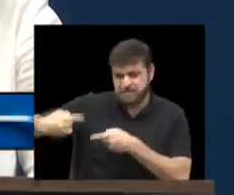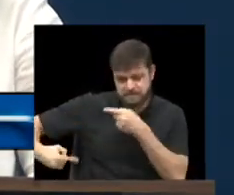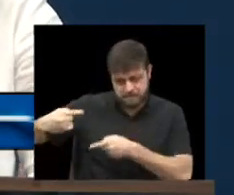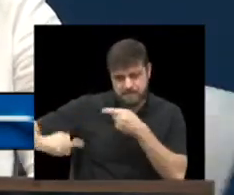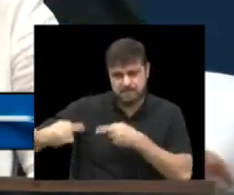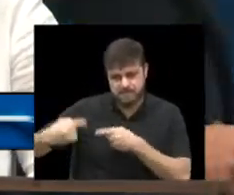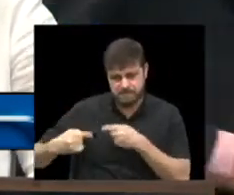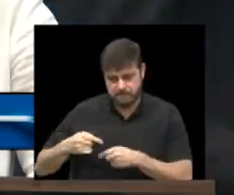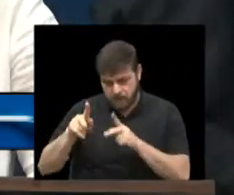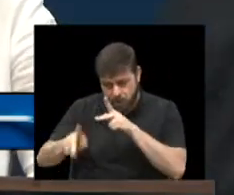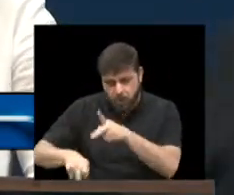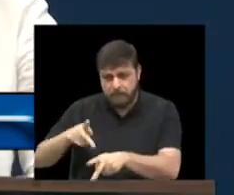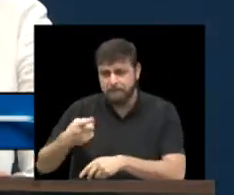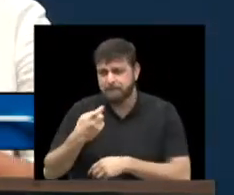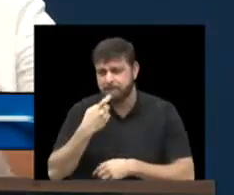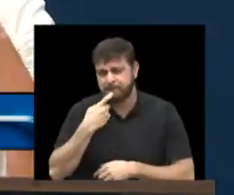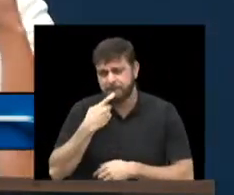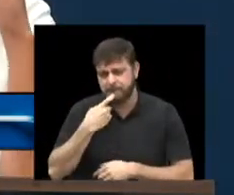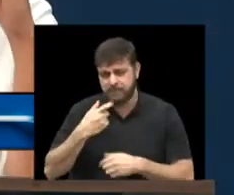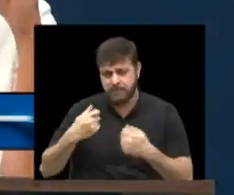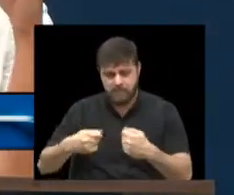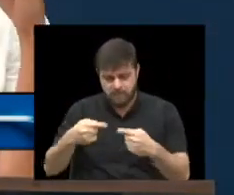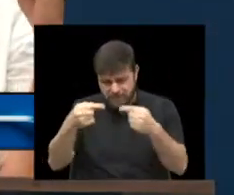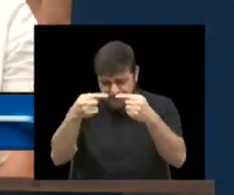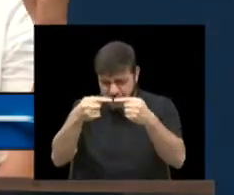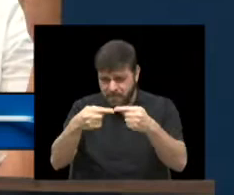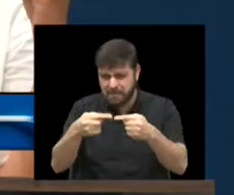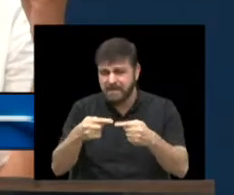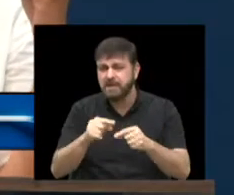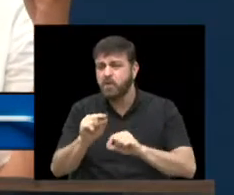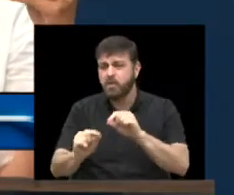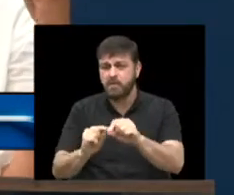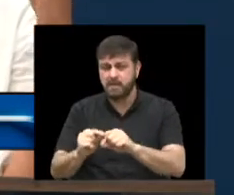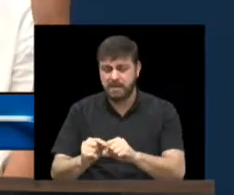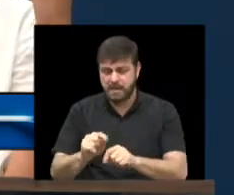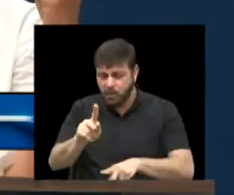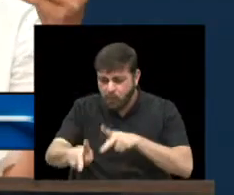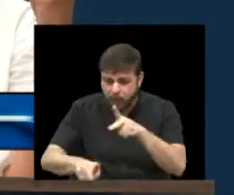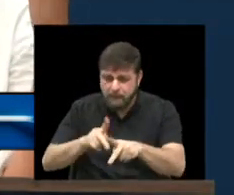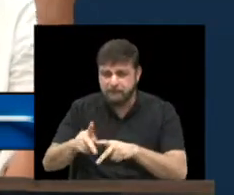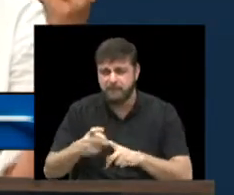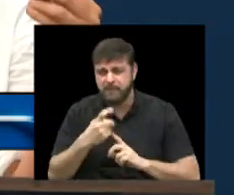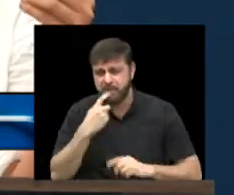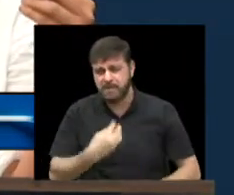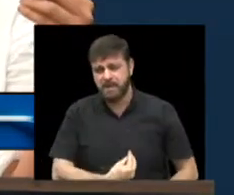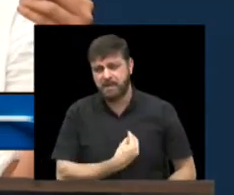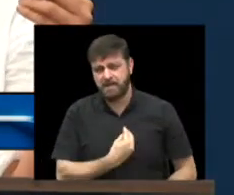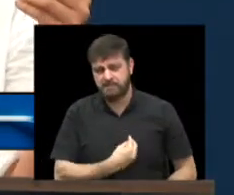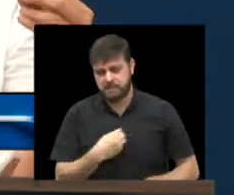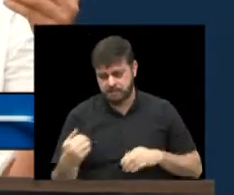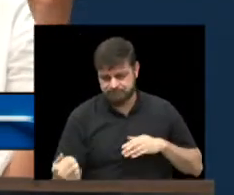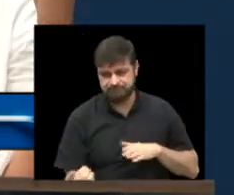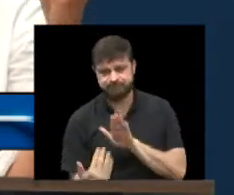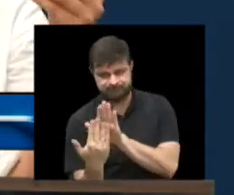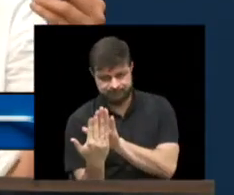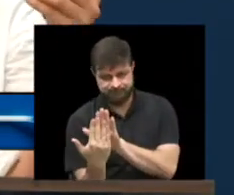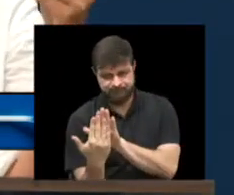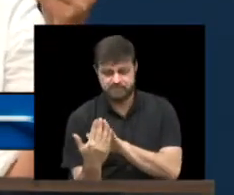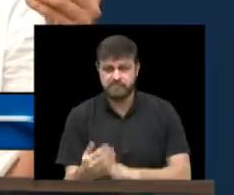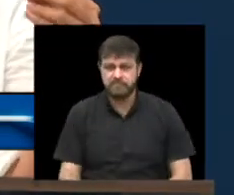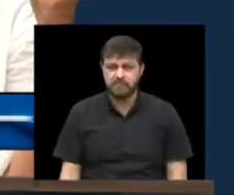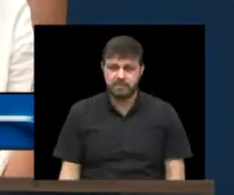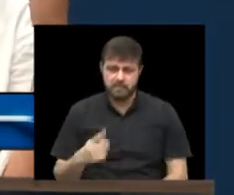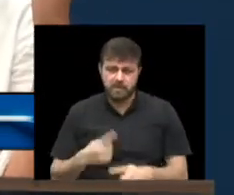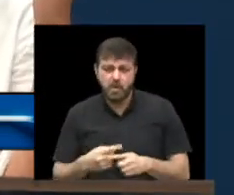município de Campinas. Porque isso diz respeito à vida das pessoas. Isso vai impactar na vida das pessoas, na medida em que